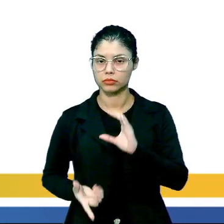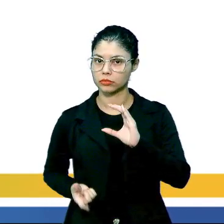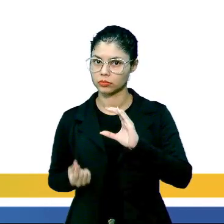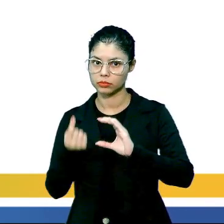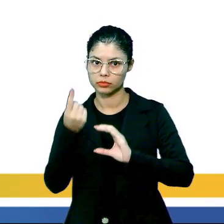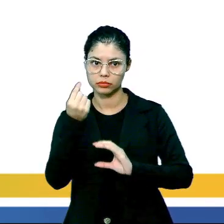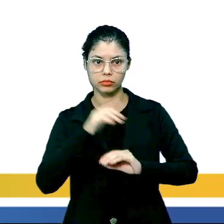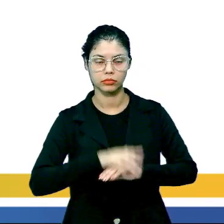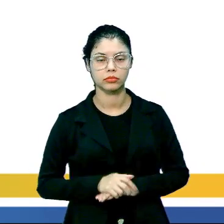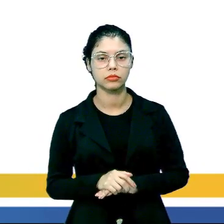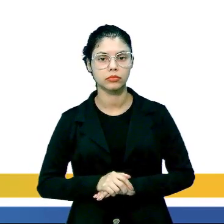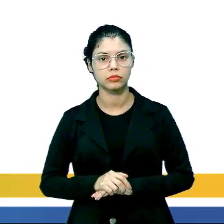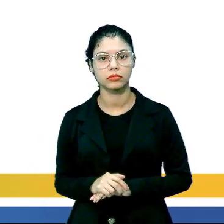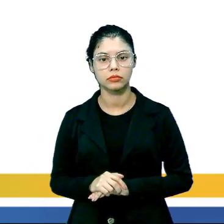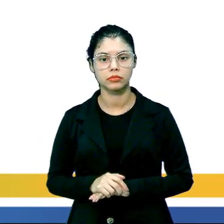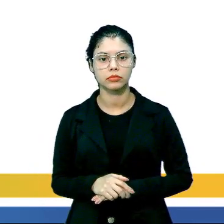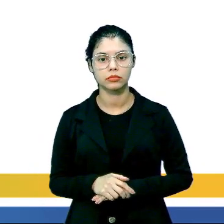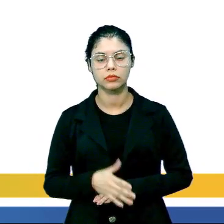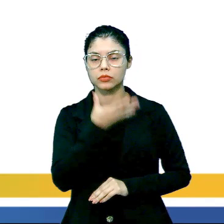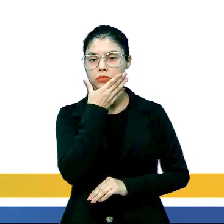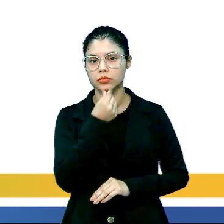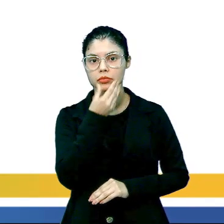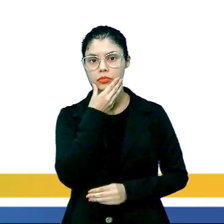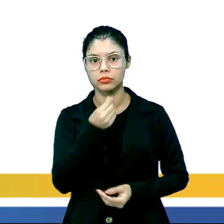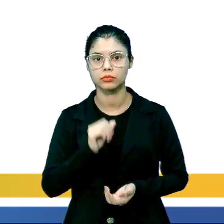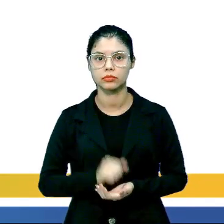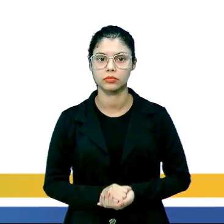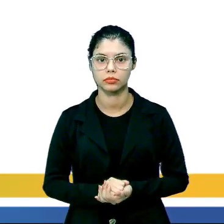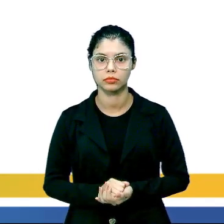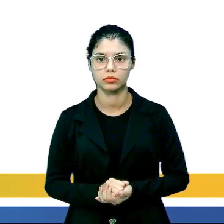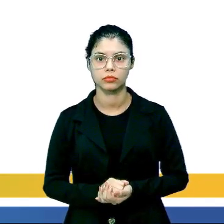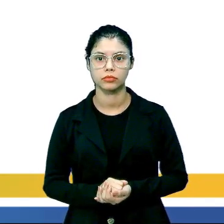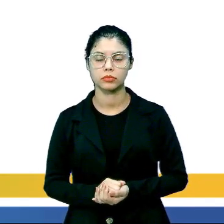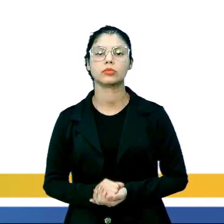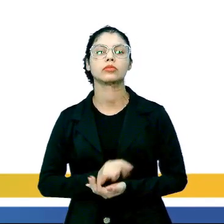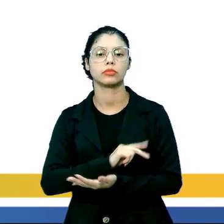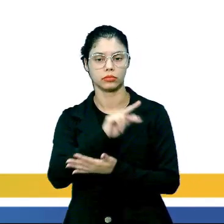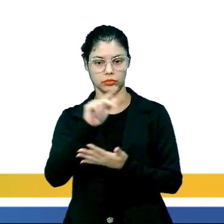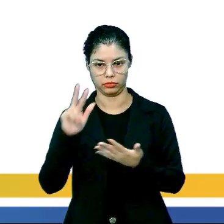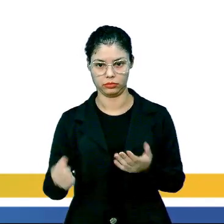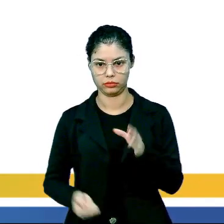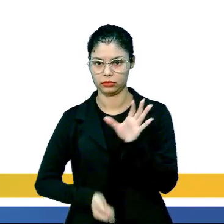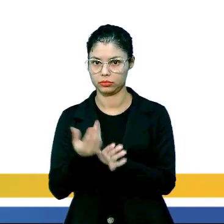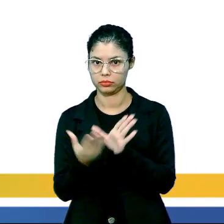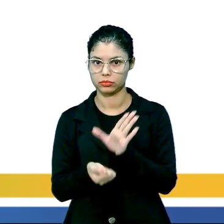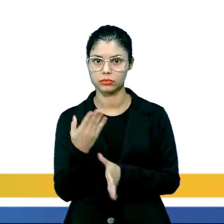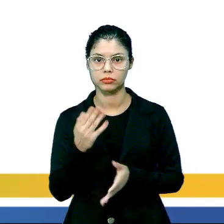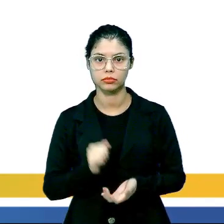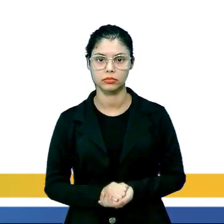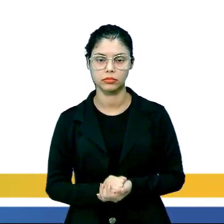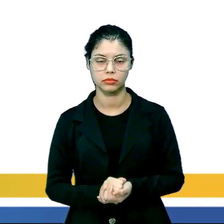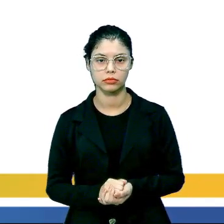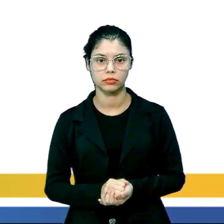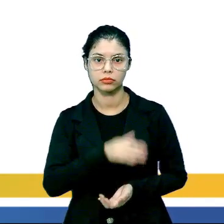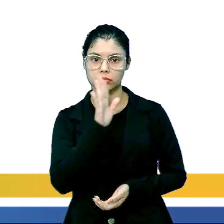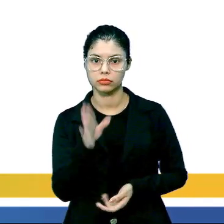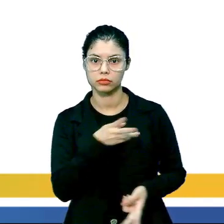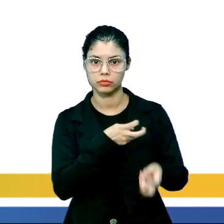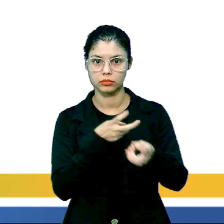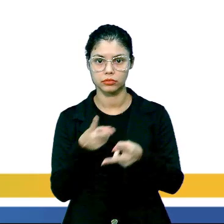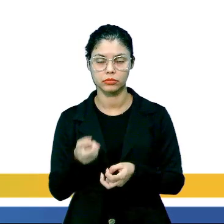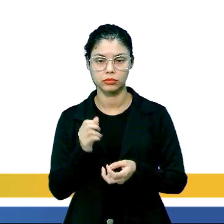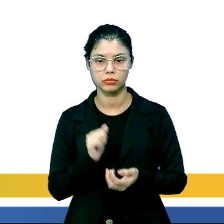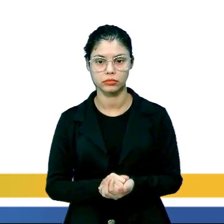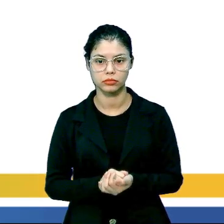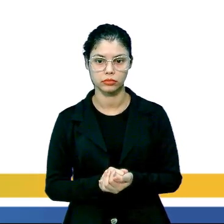capitalista. Então, nós temos aí um homem que está cercado de vários produtos, hoje alguns deles já até